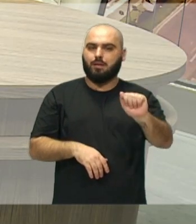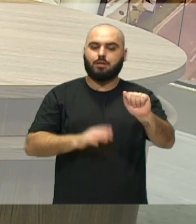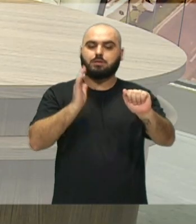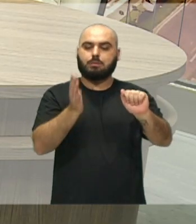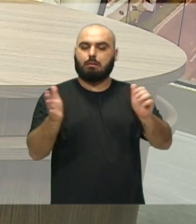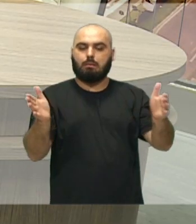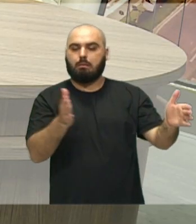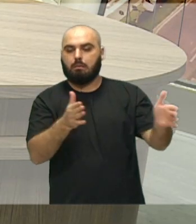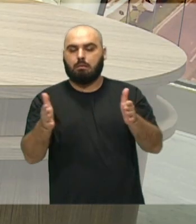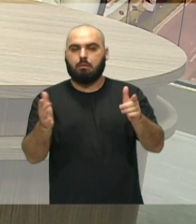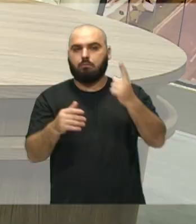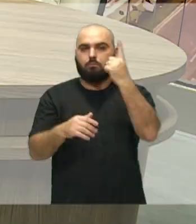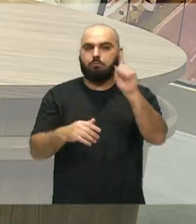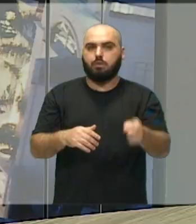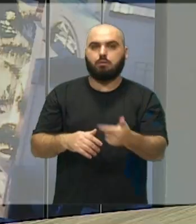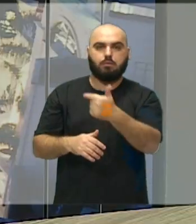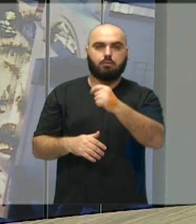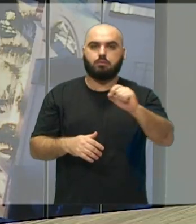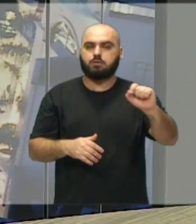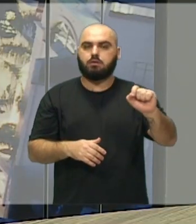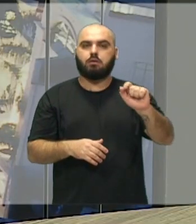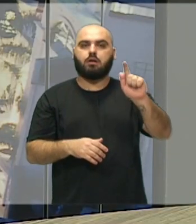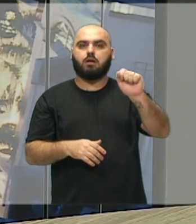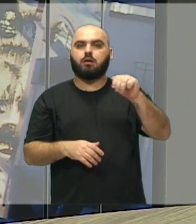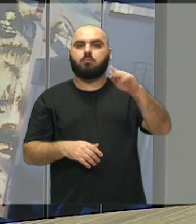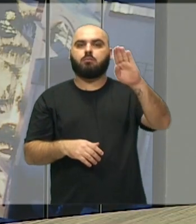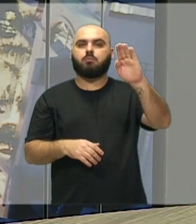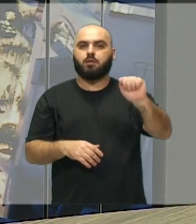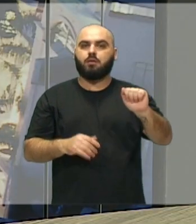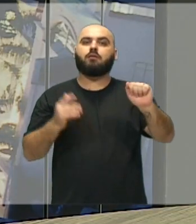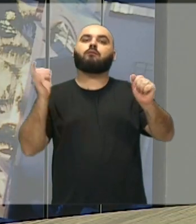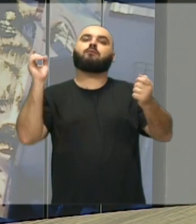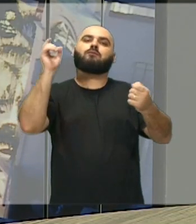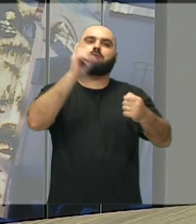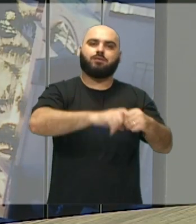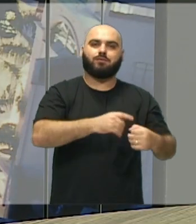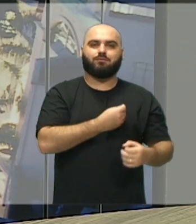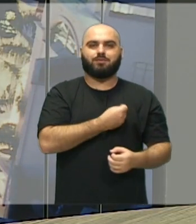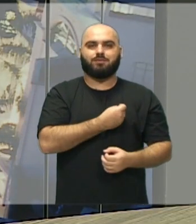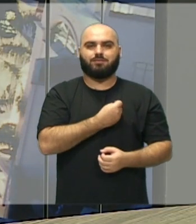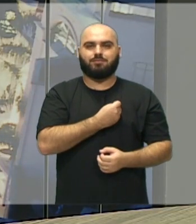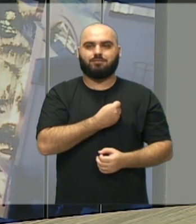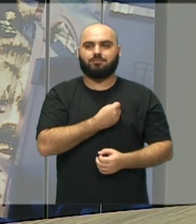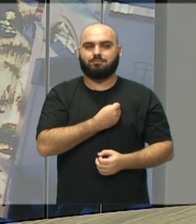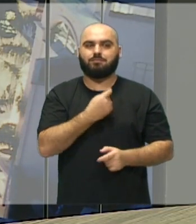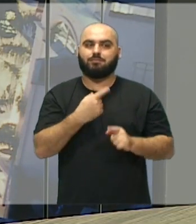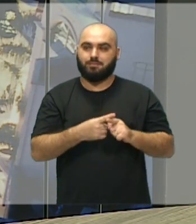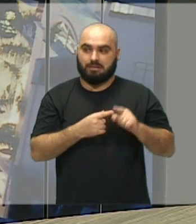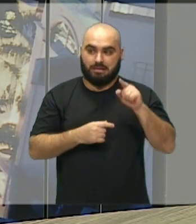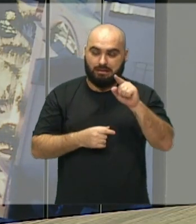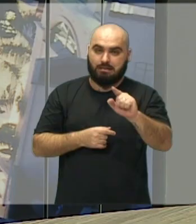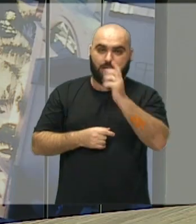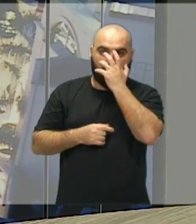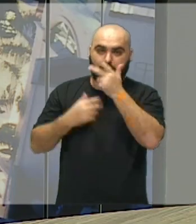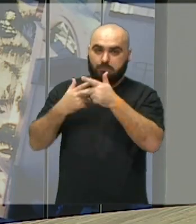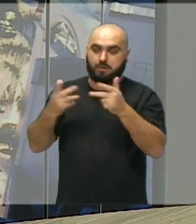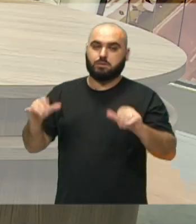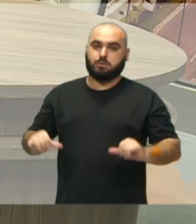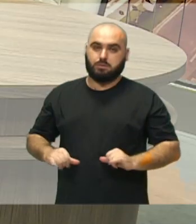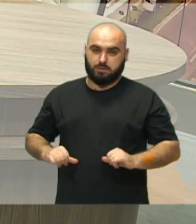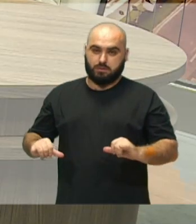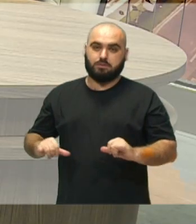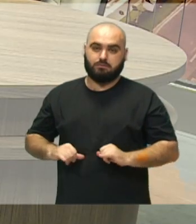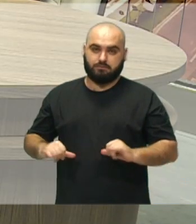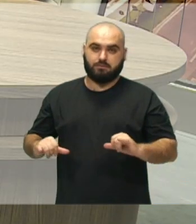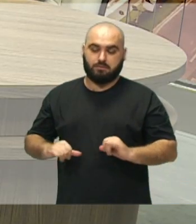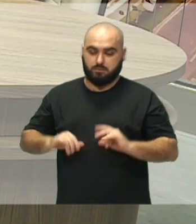período mais de 1.200 gambás que foram reabilitados, porque são animais que sofrem bastante por conta do